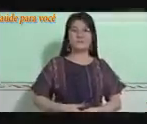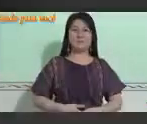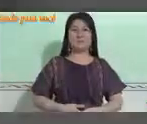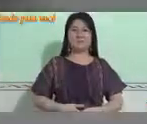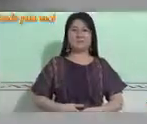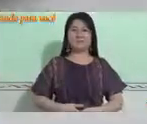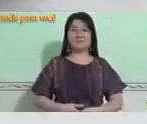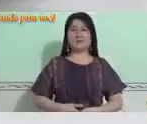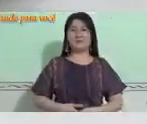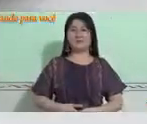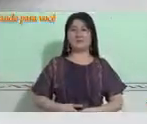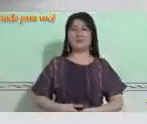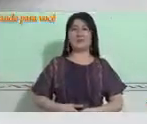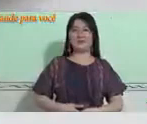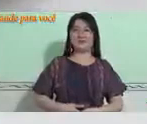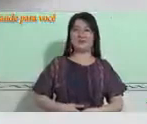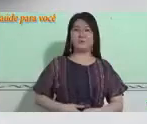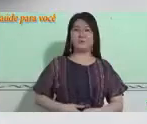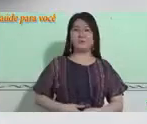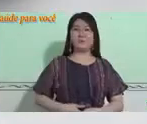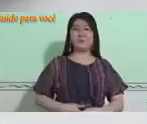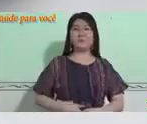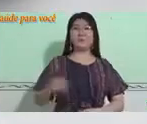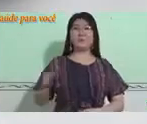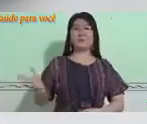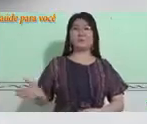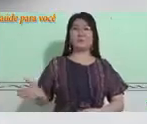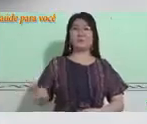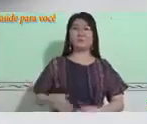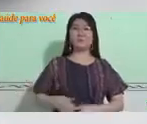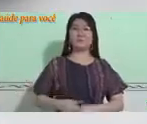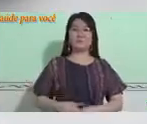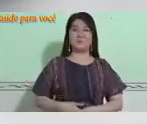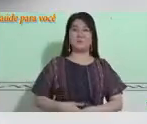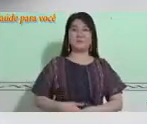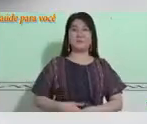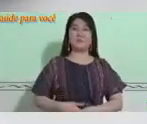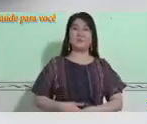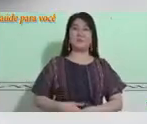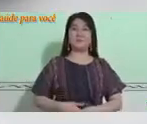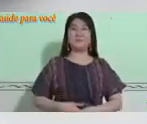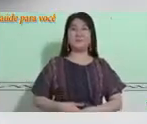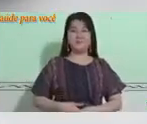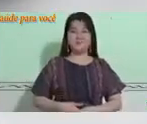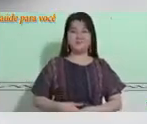a suplementação em casos de pacientes com síndrome de má absorção, por exemplo.